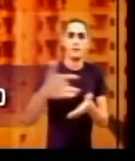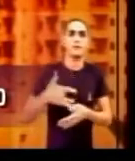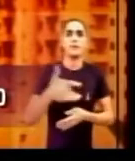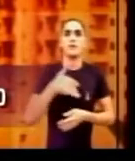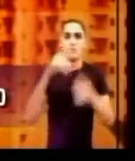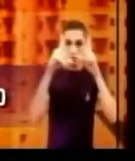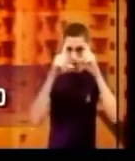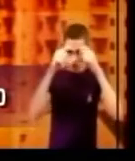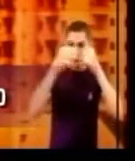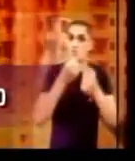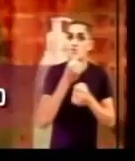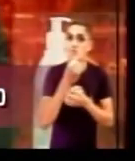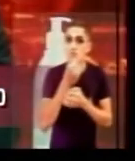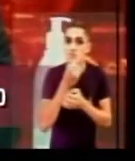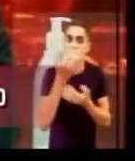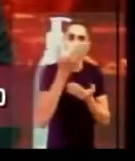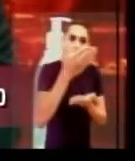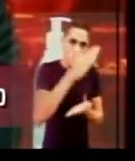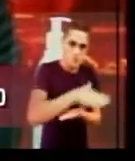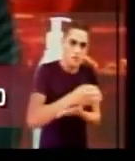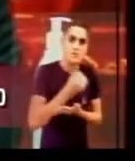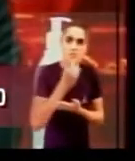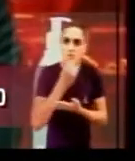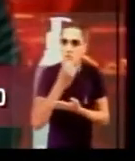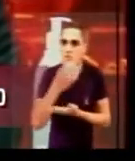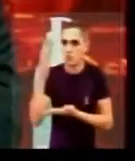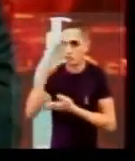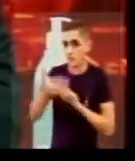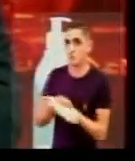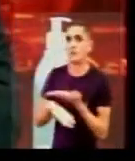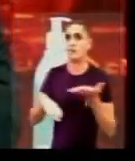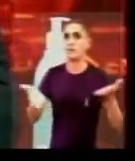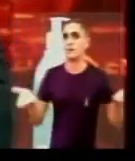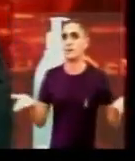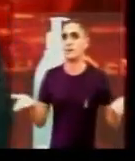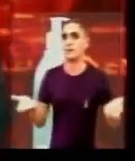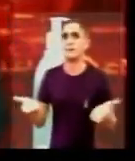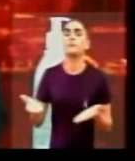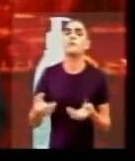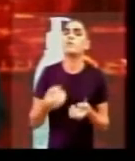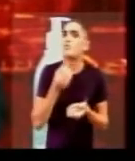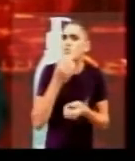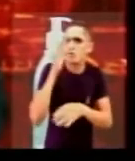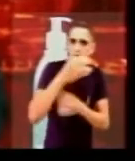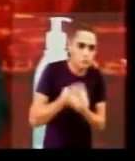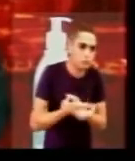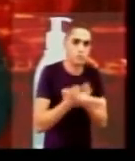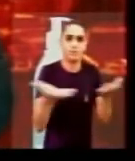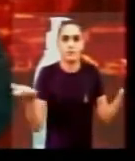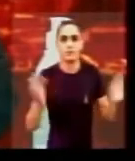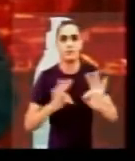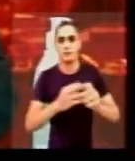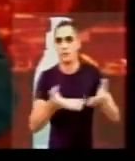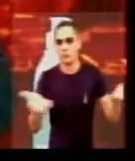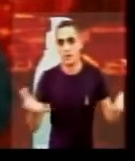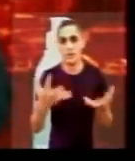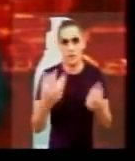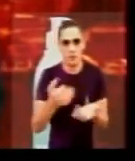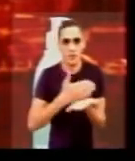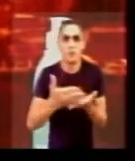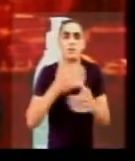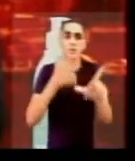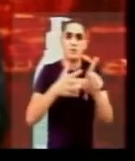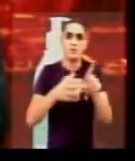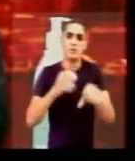Borim. Boa tarde. Boa tarde, Letícia. Boa tarde, Miriam. Boa tarde a todos. Vamos dar início,